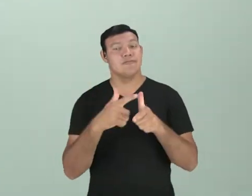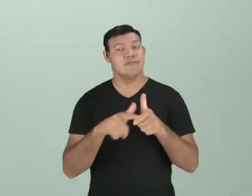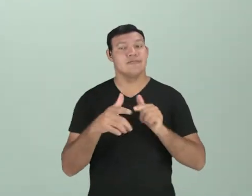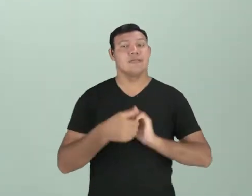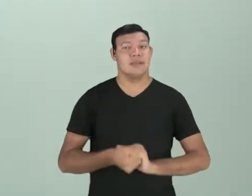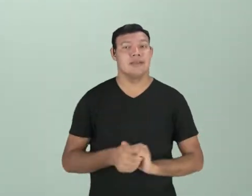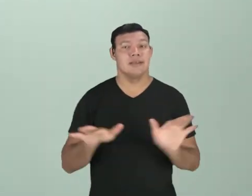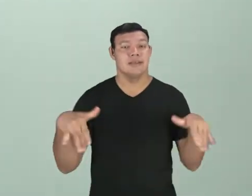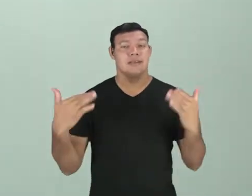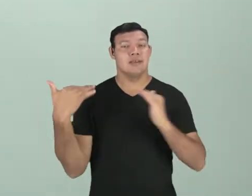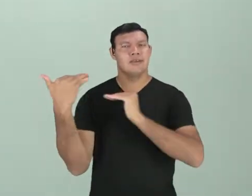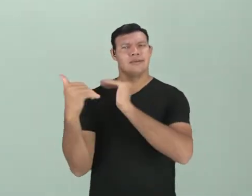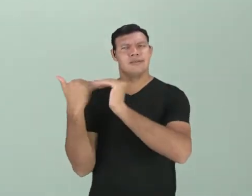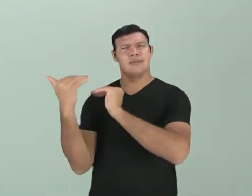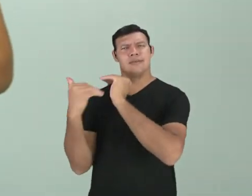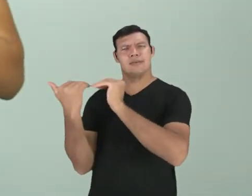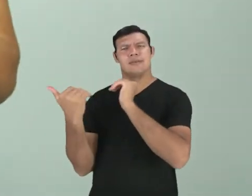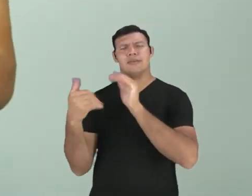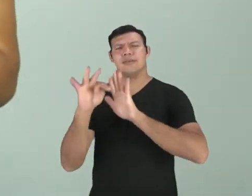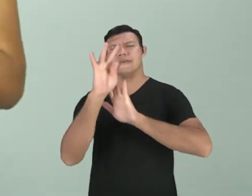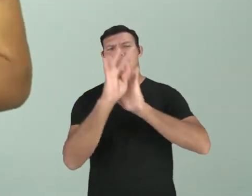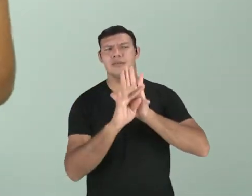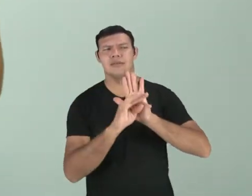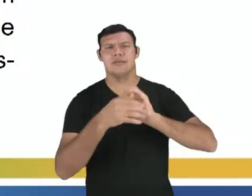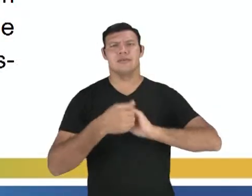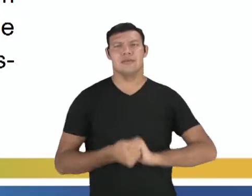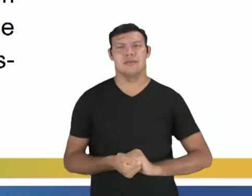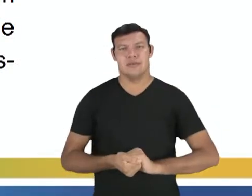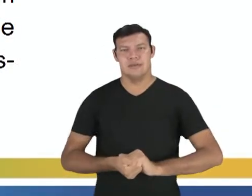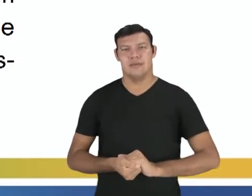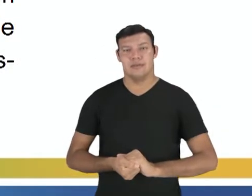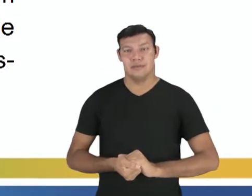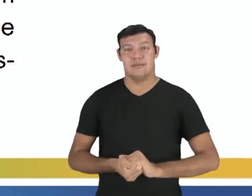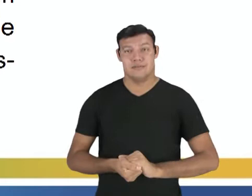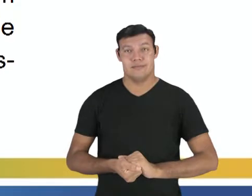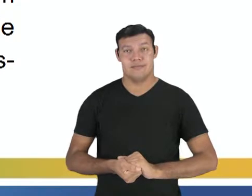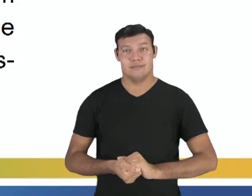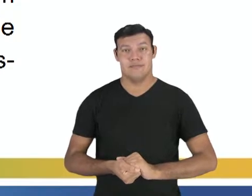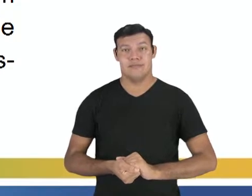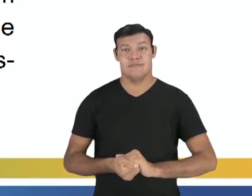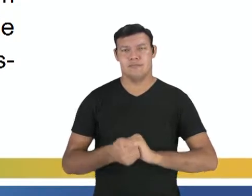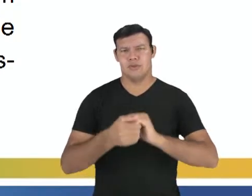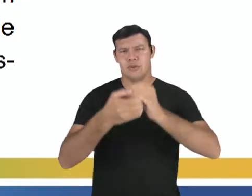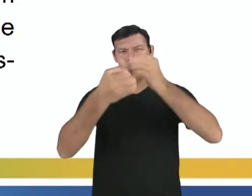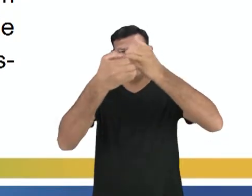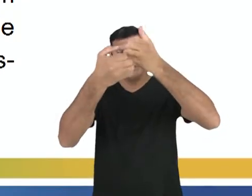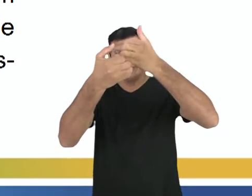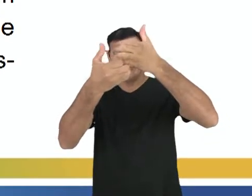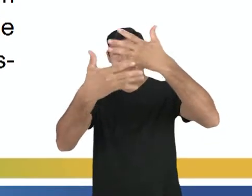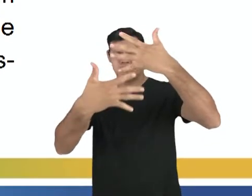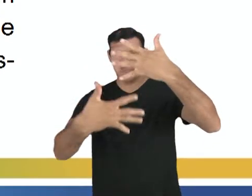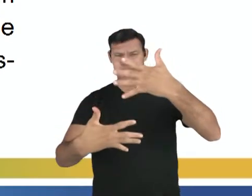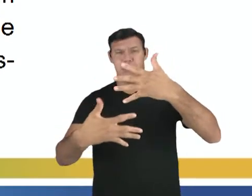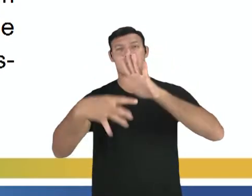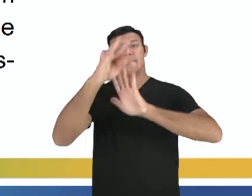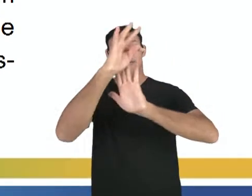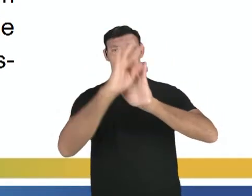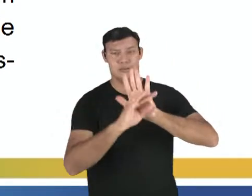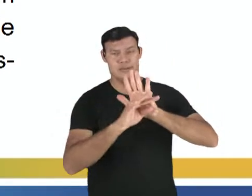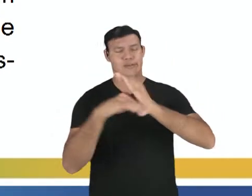lá para o desenvolvimento. O que você vai fazer no desenvolvimento? É a parte mais extensa e importante do texto. É nela que